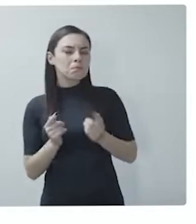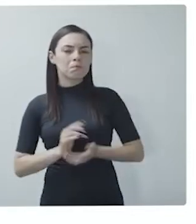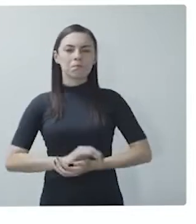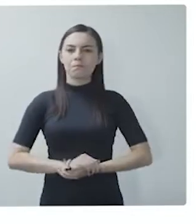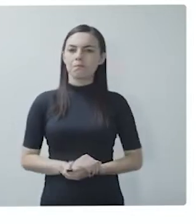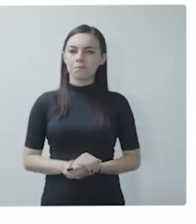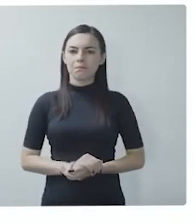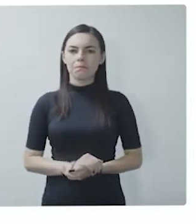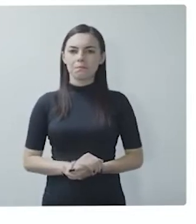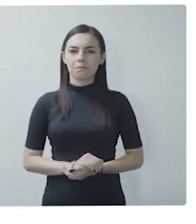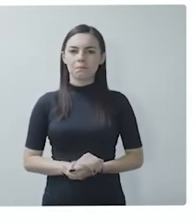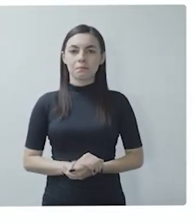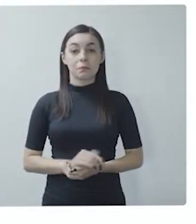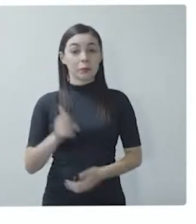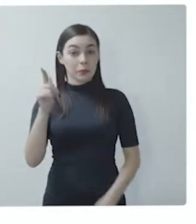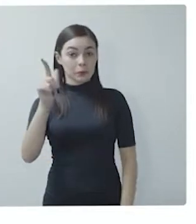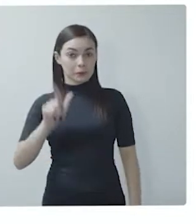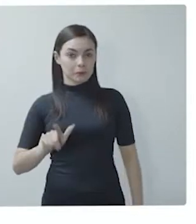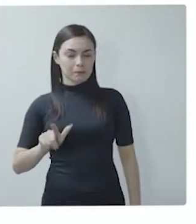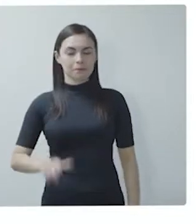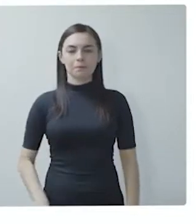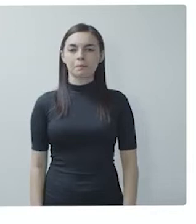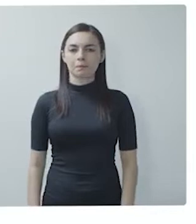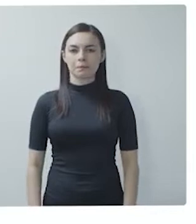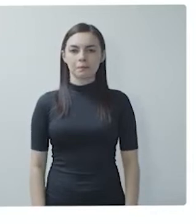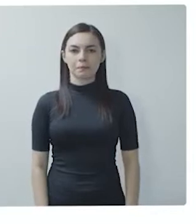Ó, mais uma.